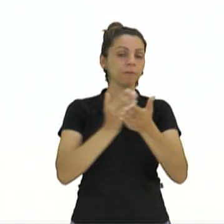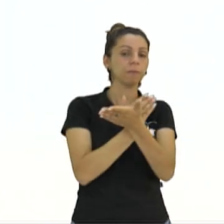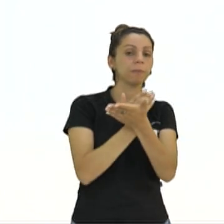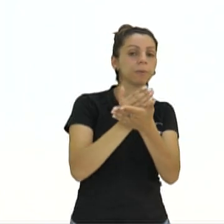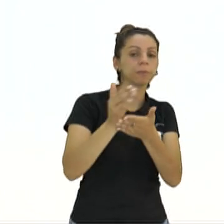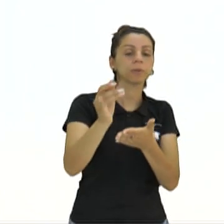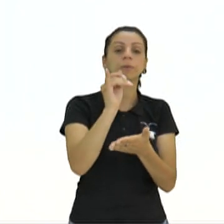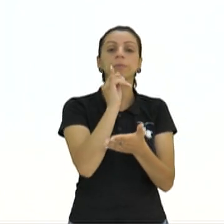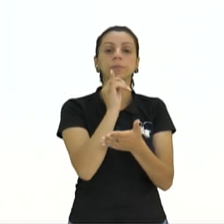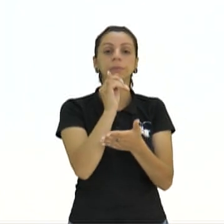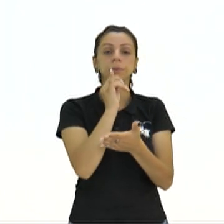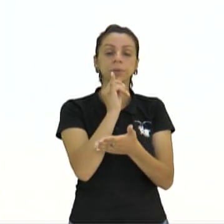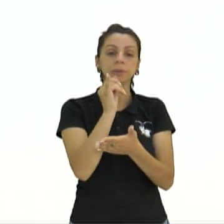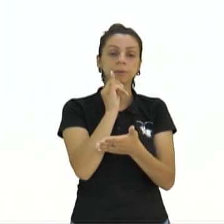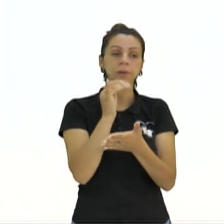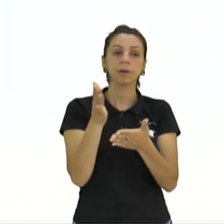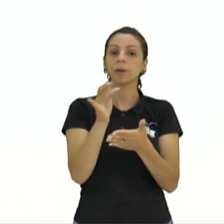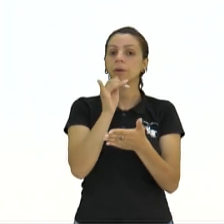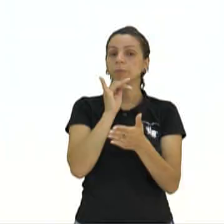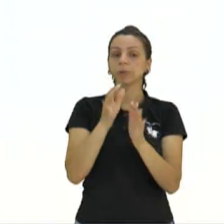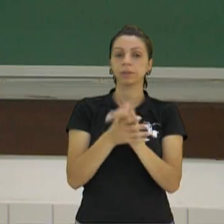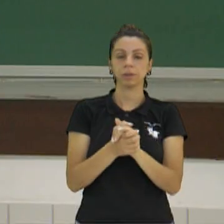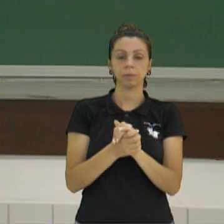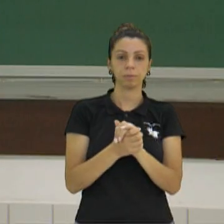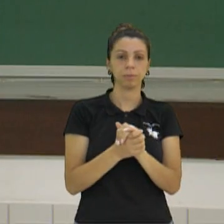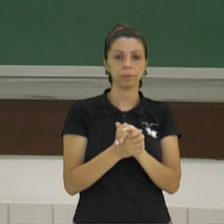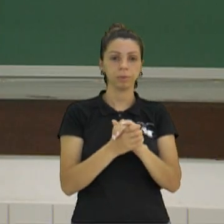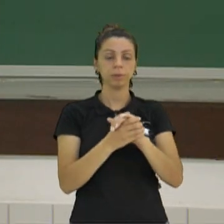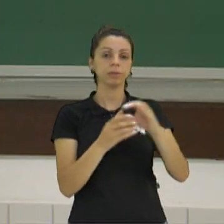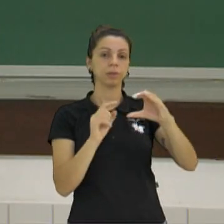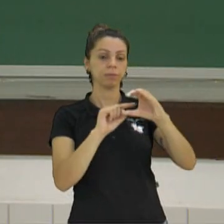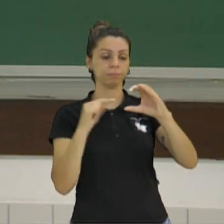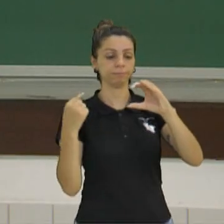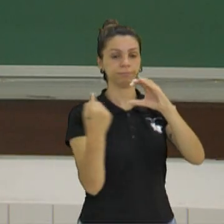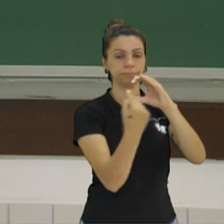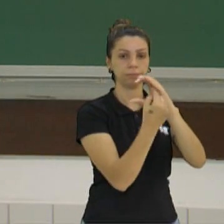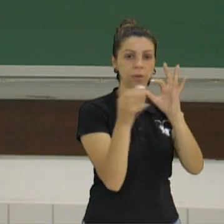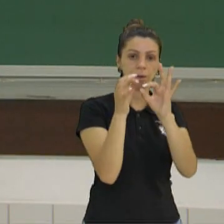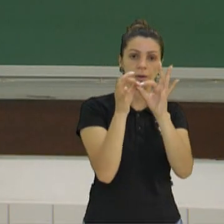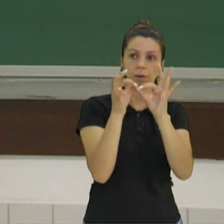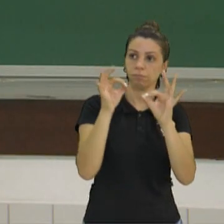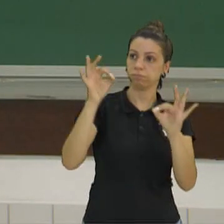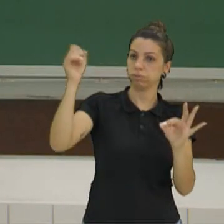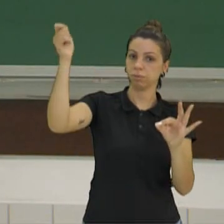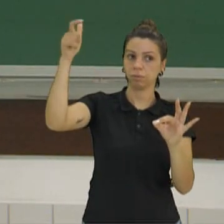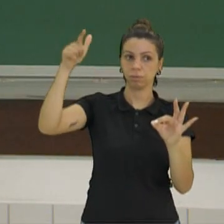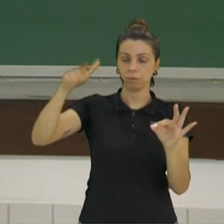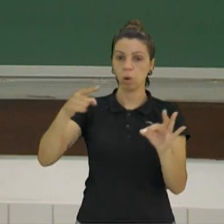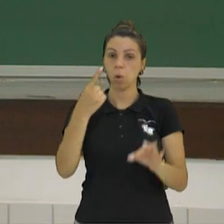com um exemplo, que é a distância de Saturno ao Sol. Lembra quanto é? Tá ali, ó,